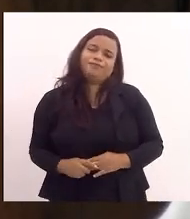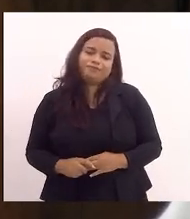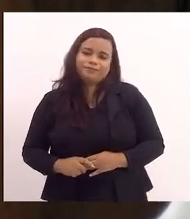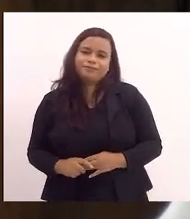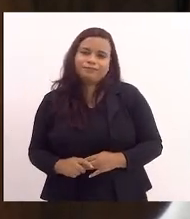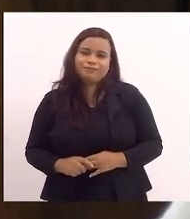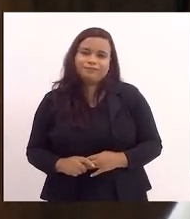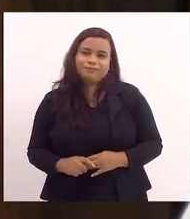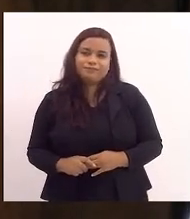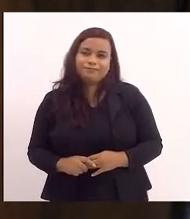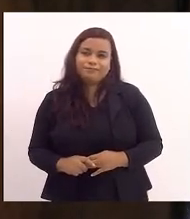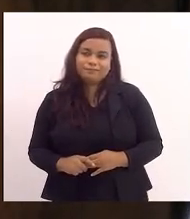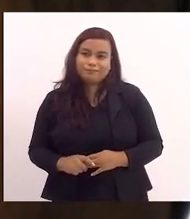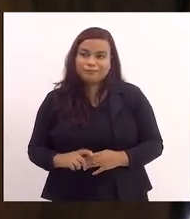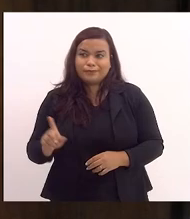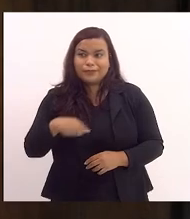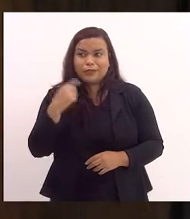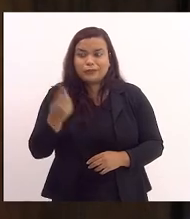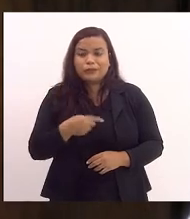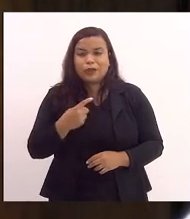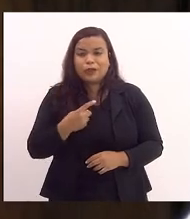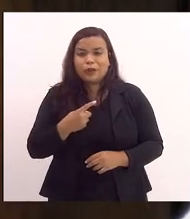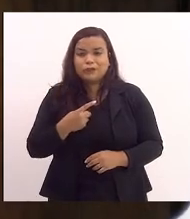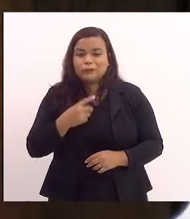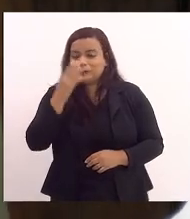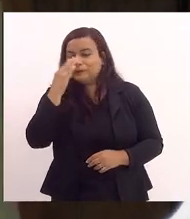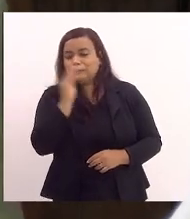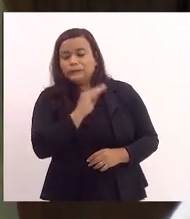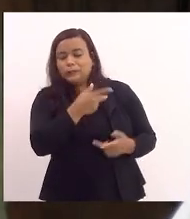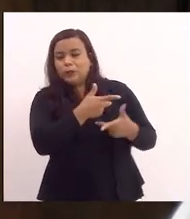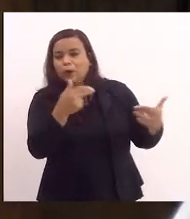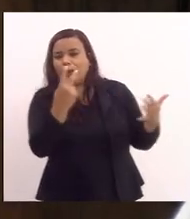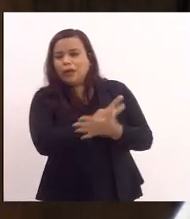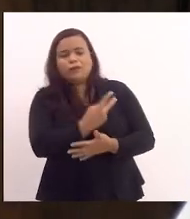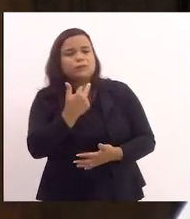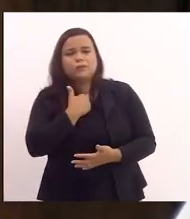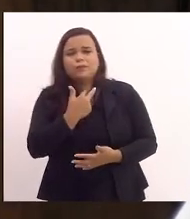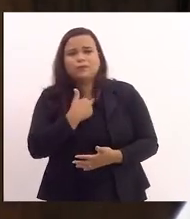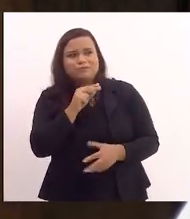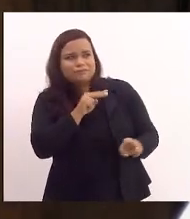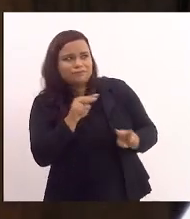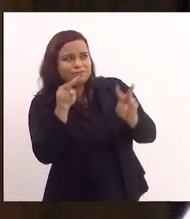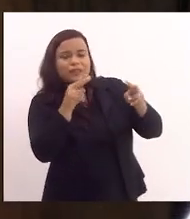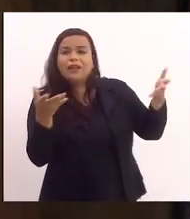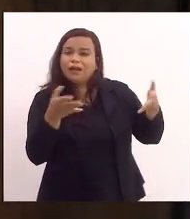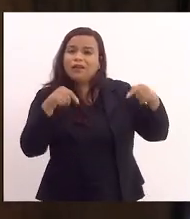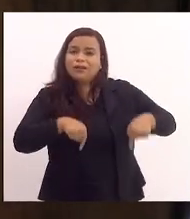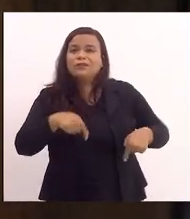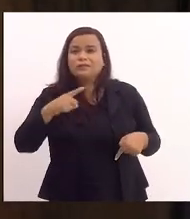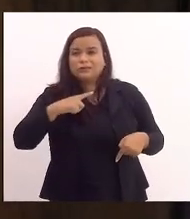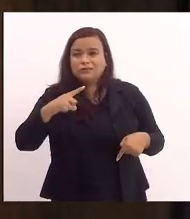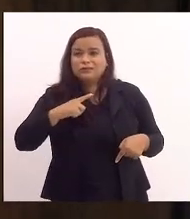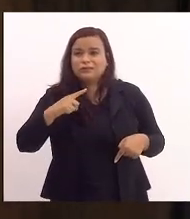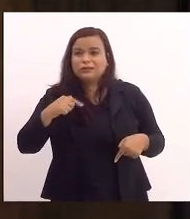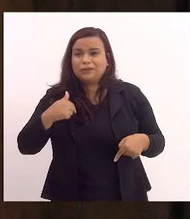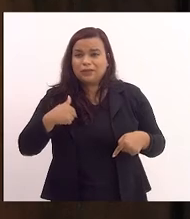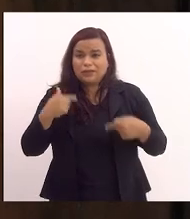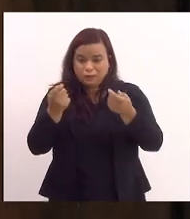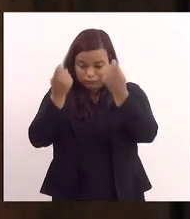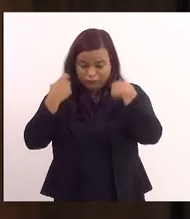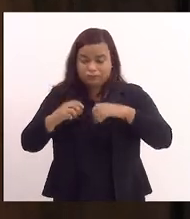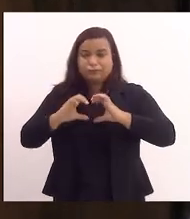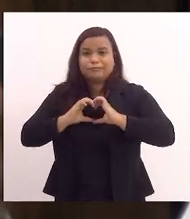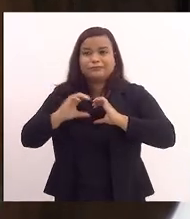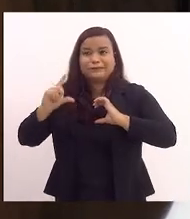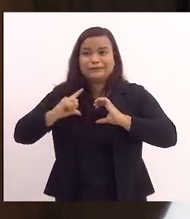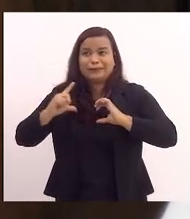Mas não podemos fechar os olhos para o que vem acontecendo, está acontecendo agora, nesse exato momento. Eu estou aqui recebendo essa medalha,